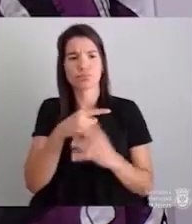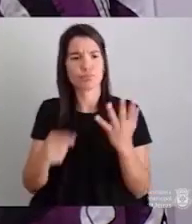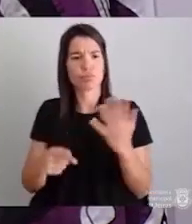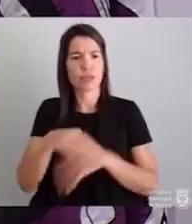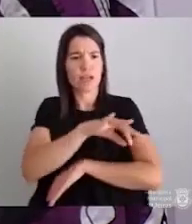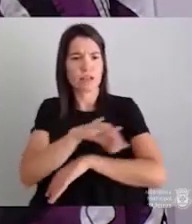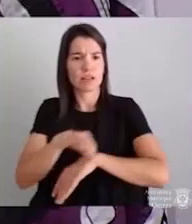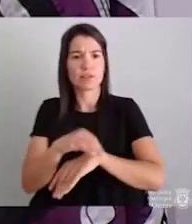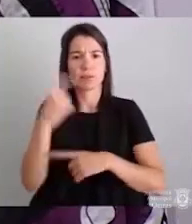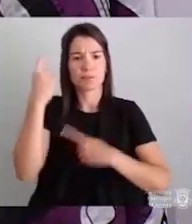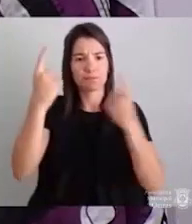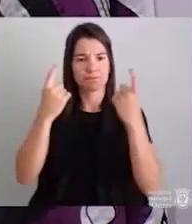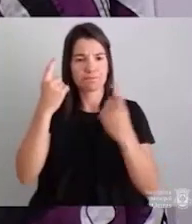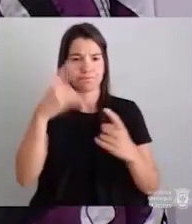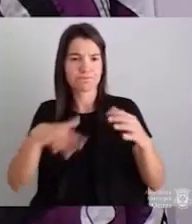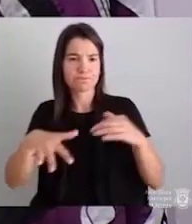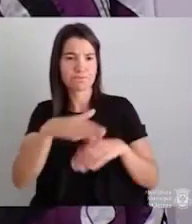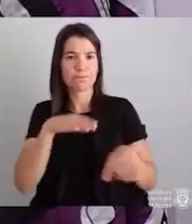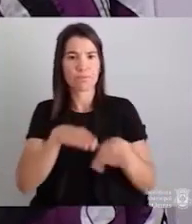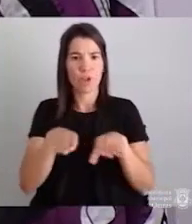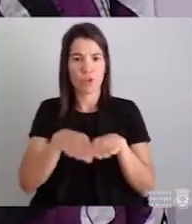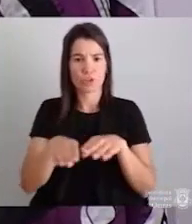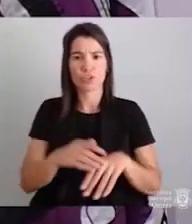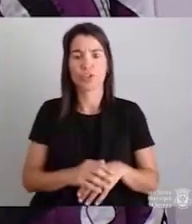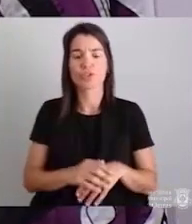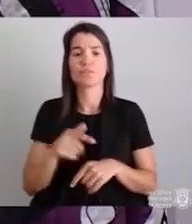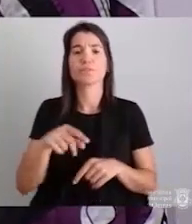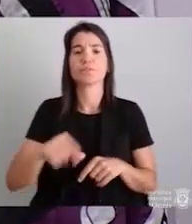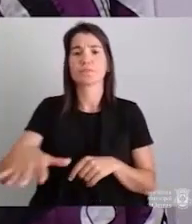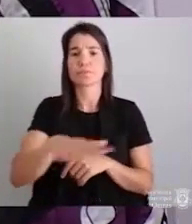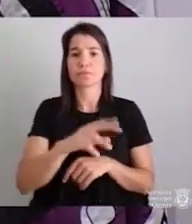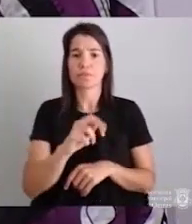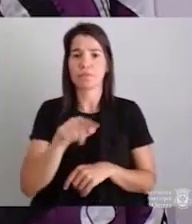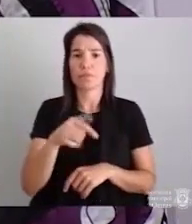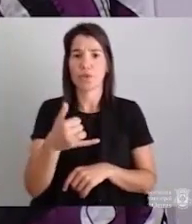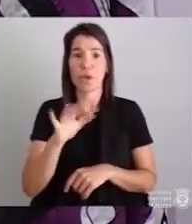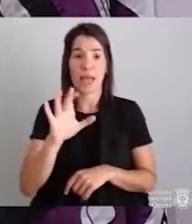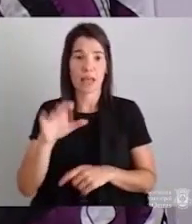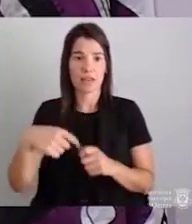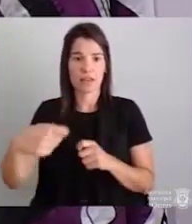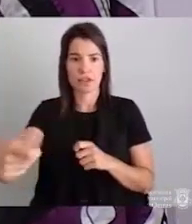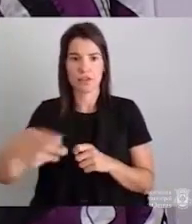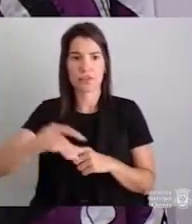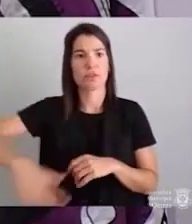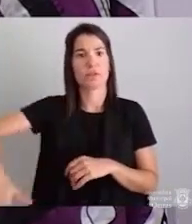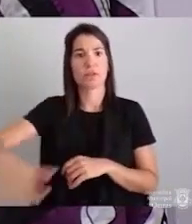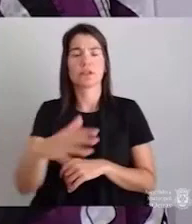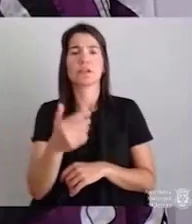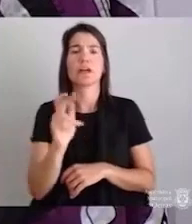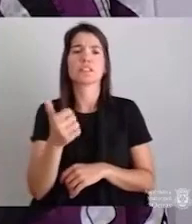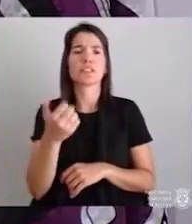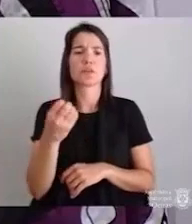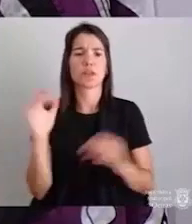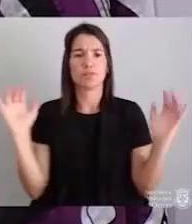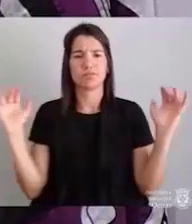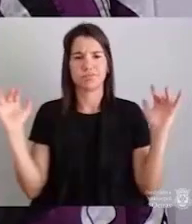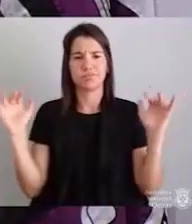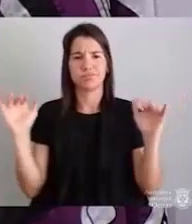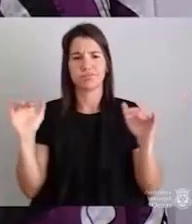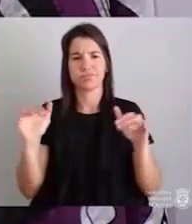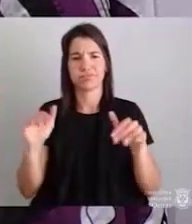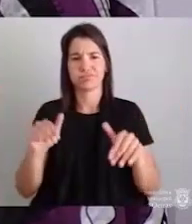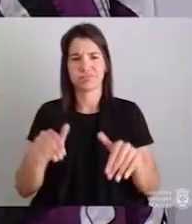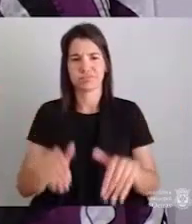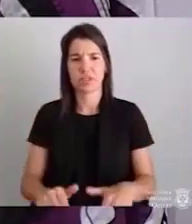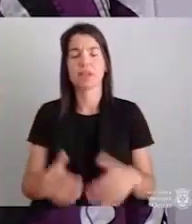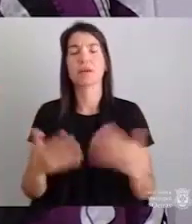falamos numa área de intervenção de 3.2 que se foi degradando ao longo dos últimos 50 anos mas que segundo o